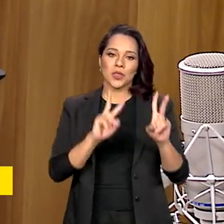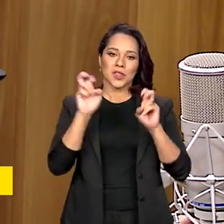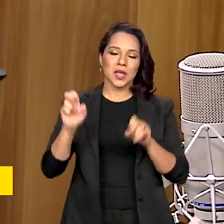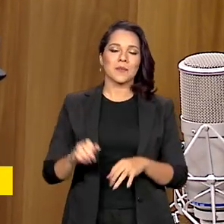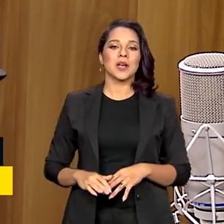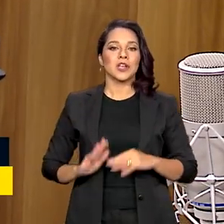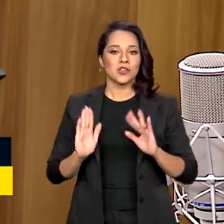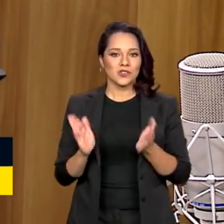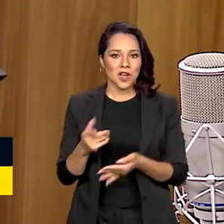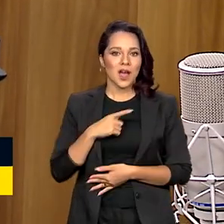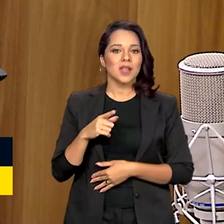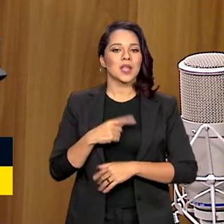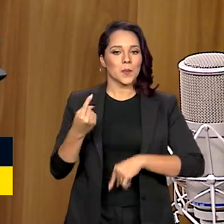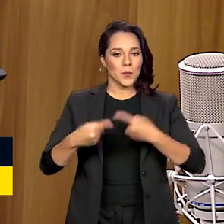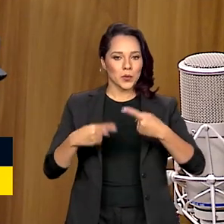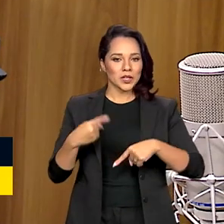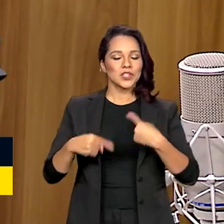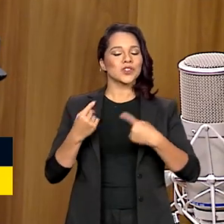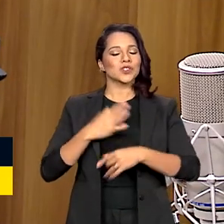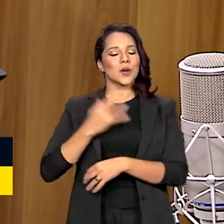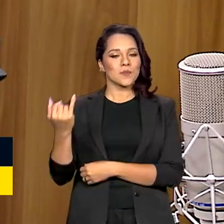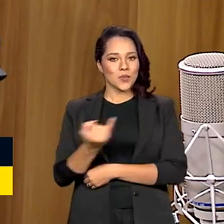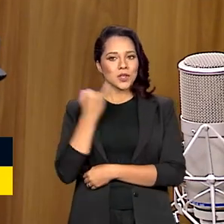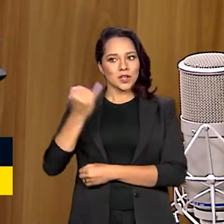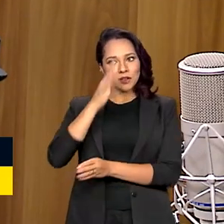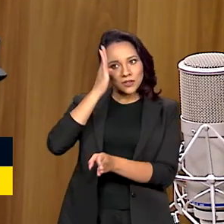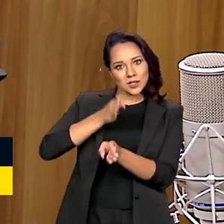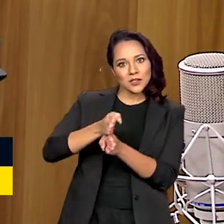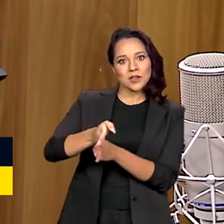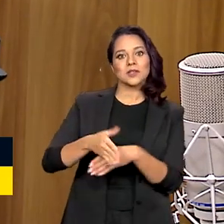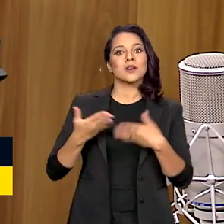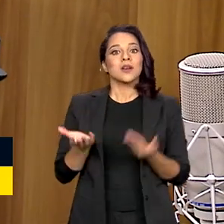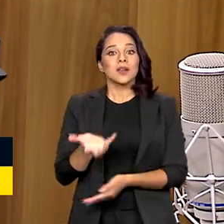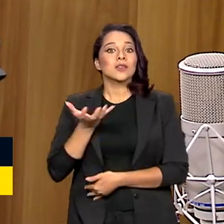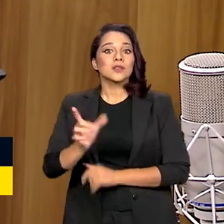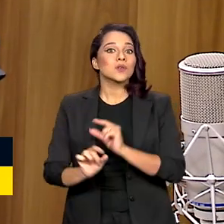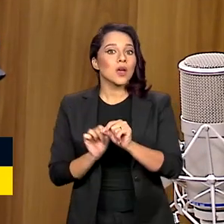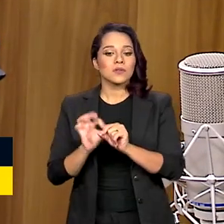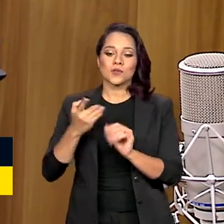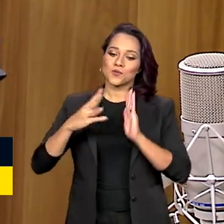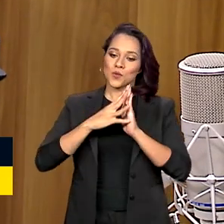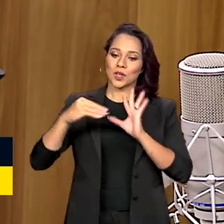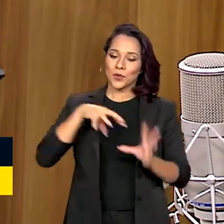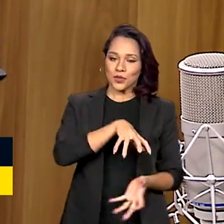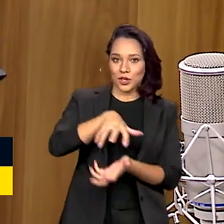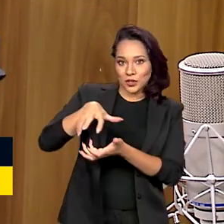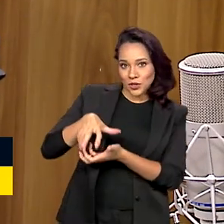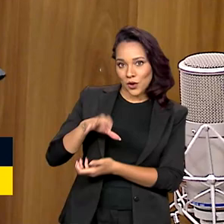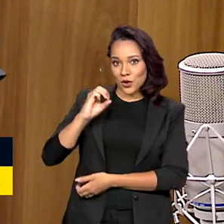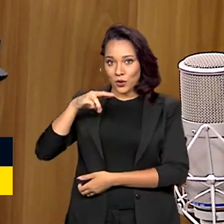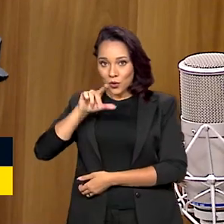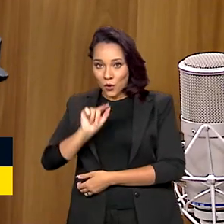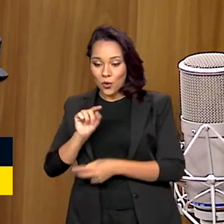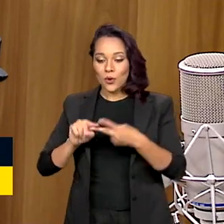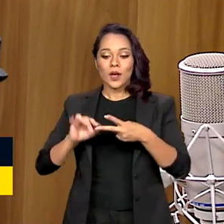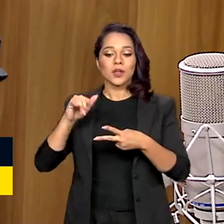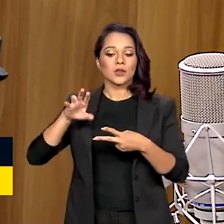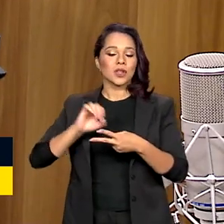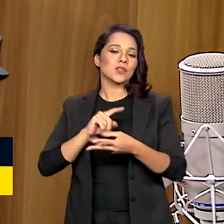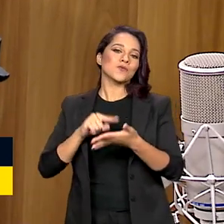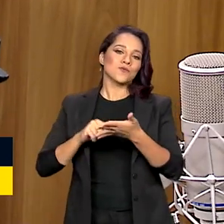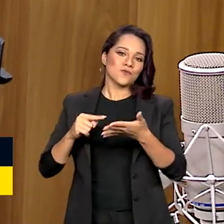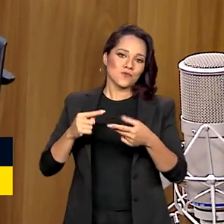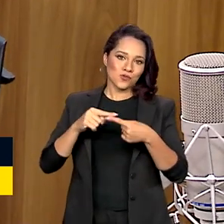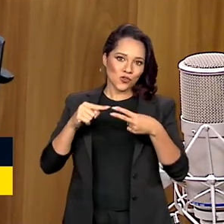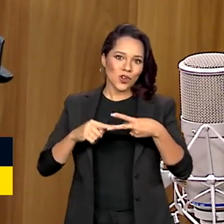gente já tem políticas bastante robustas nessa direção e a gente quer que isso seja um padrão internacional, e o Congo e a Indonésia seriam dois parceiros para